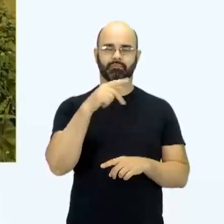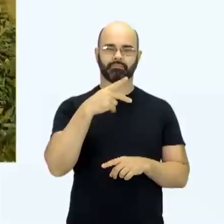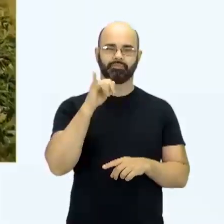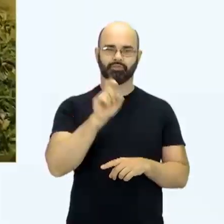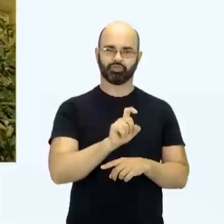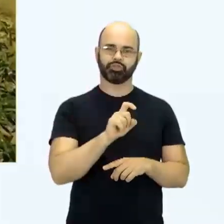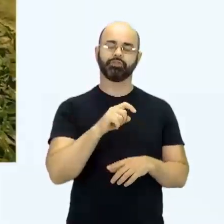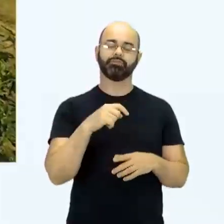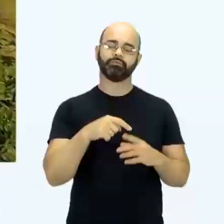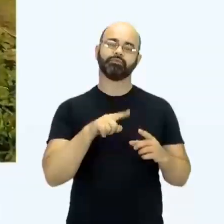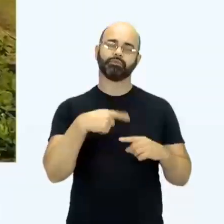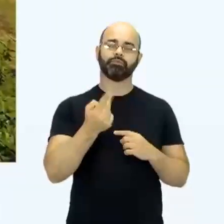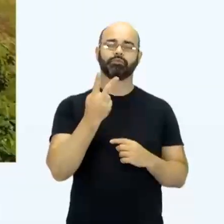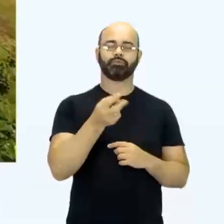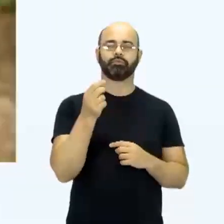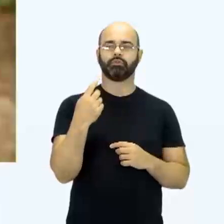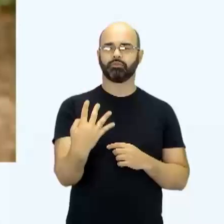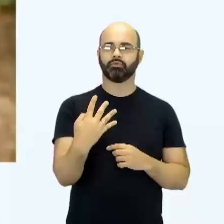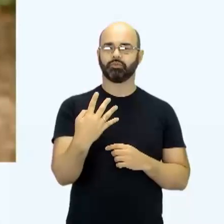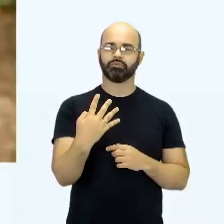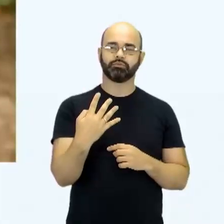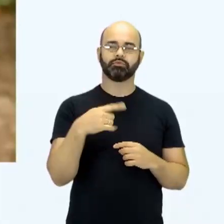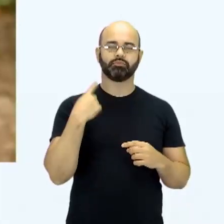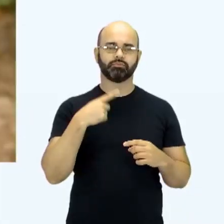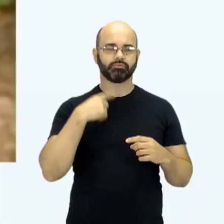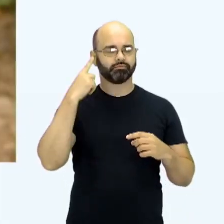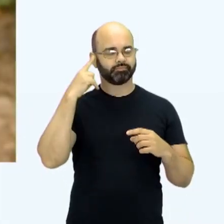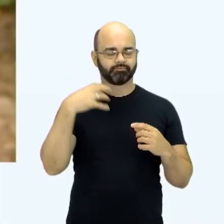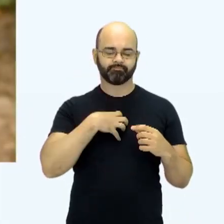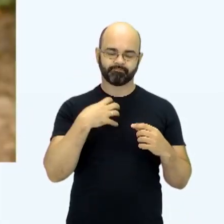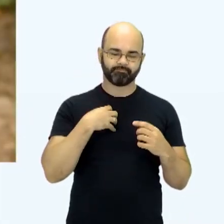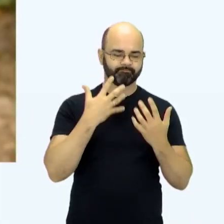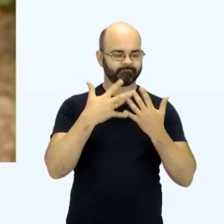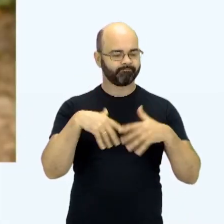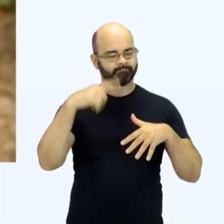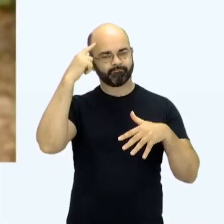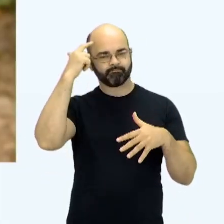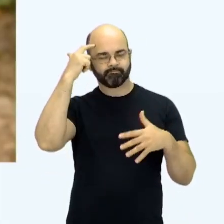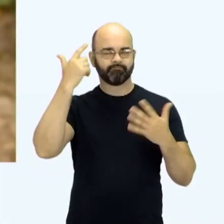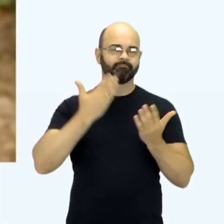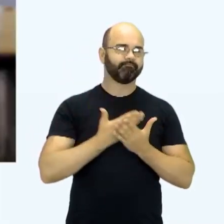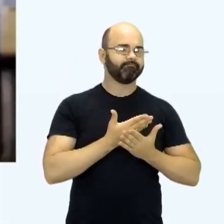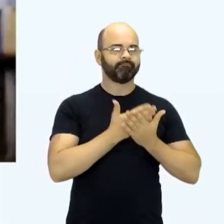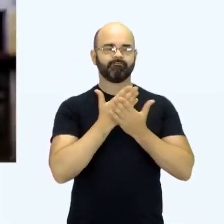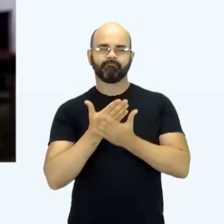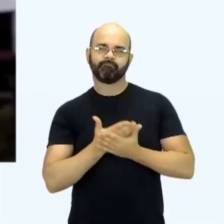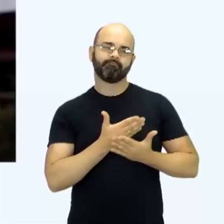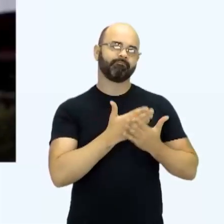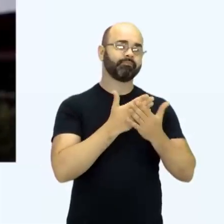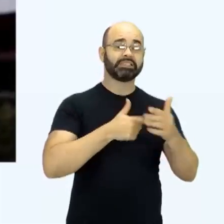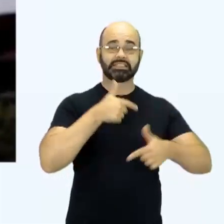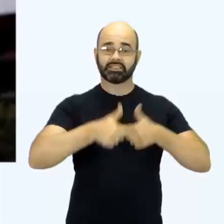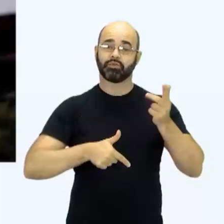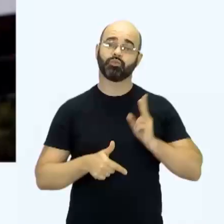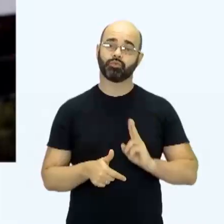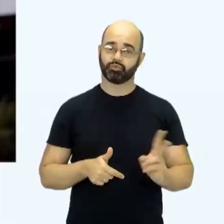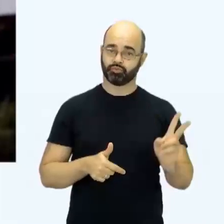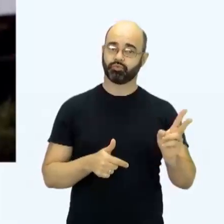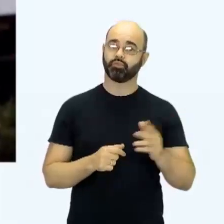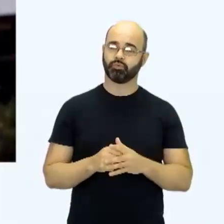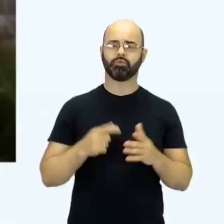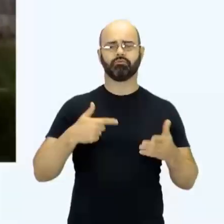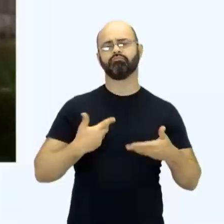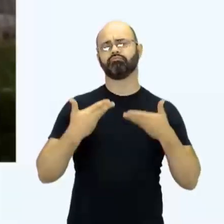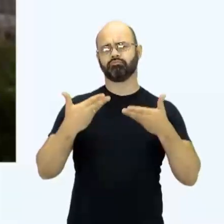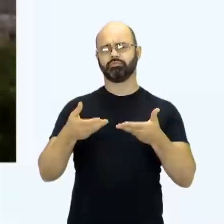2014, justamente, a gente buscou estruturar um jeito de continuar as atividades. O jeito que foi oferecido foi